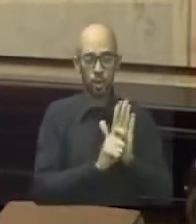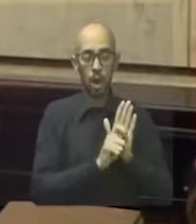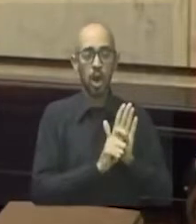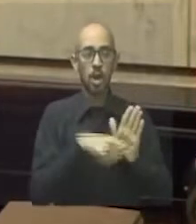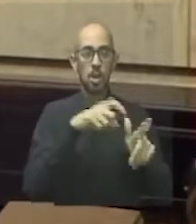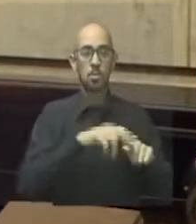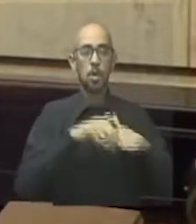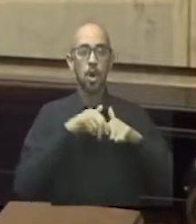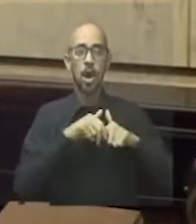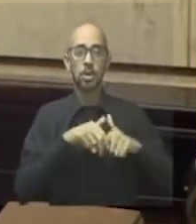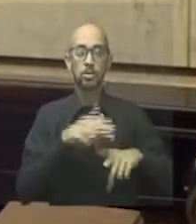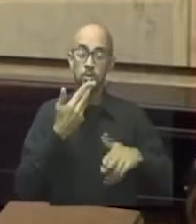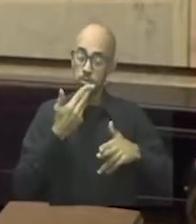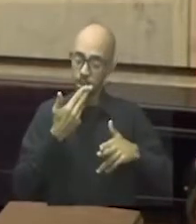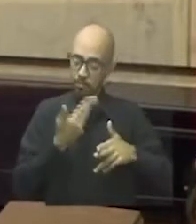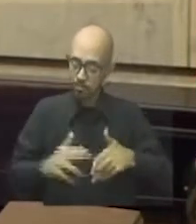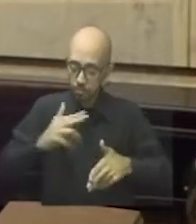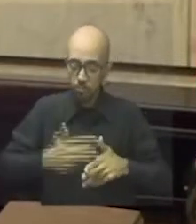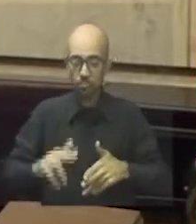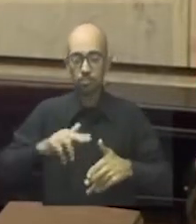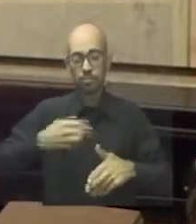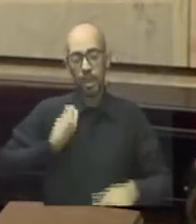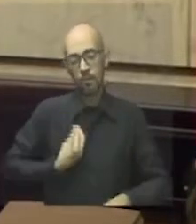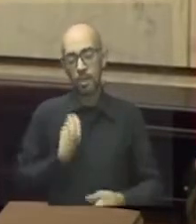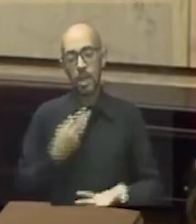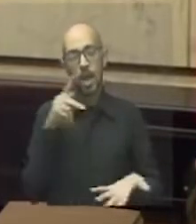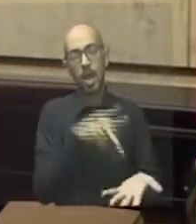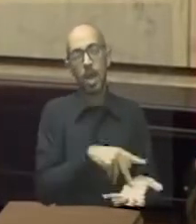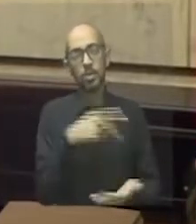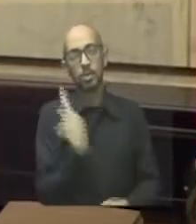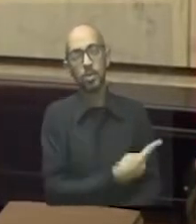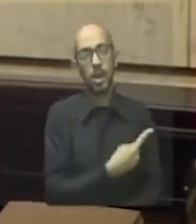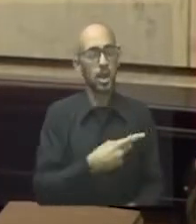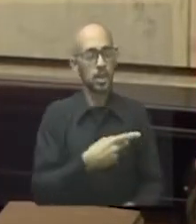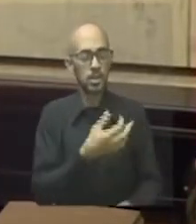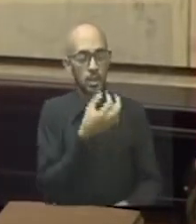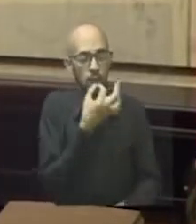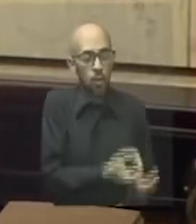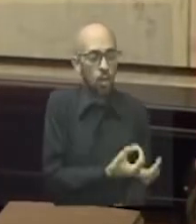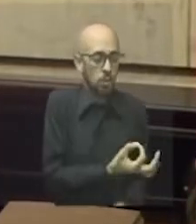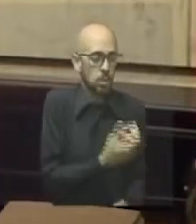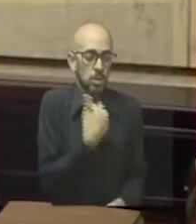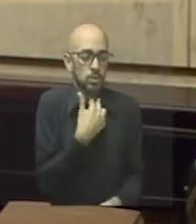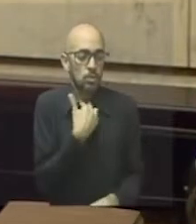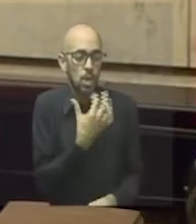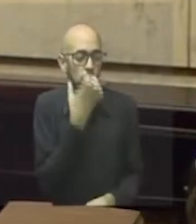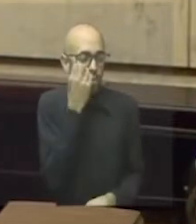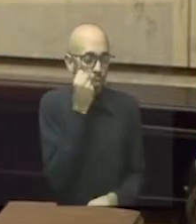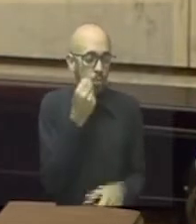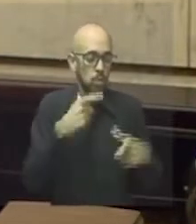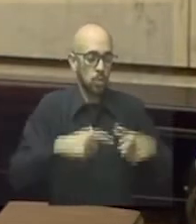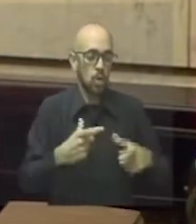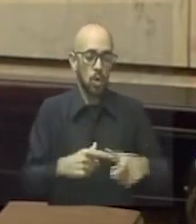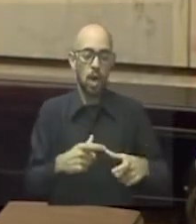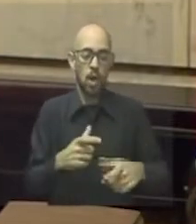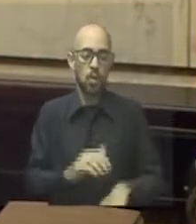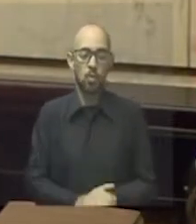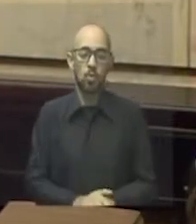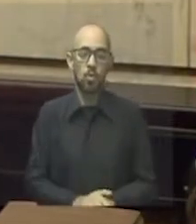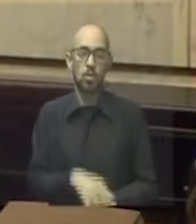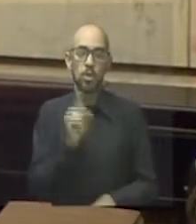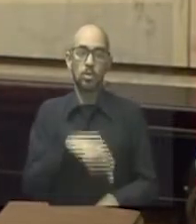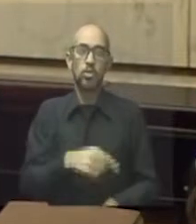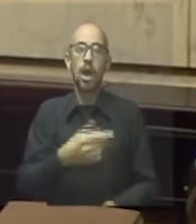vivem, seja argumento para dizer que elas não podem ter um lugar para dormir. Porque isso é